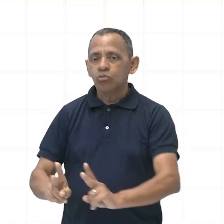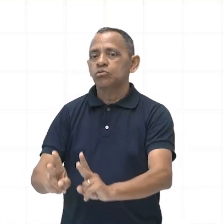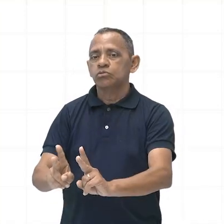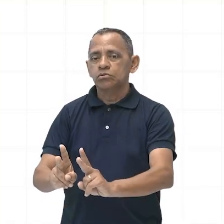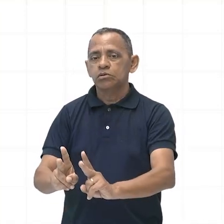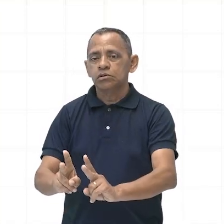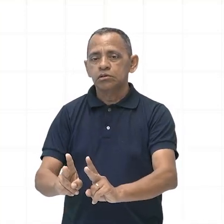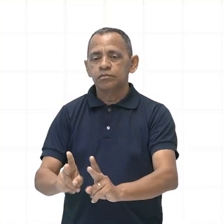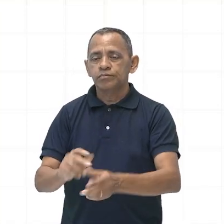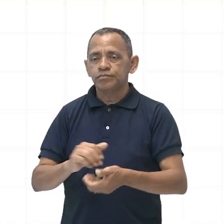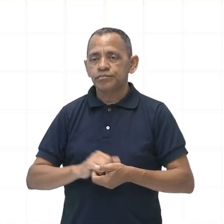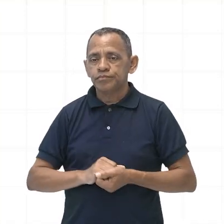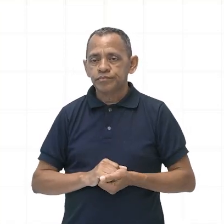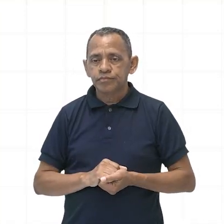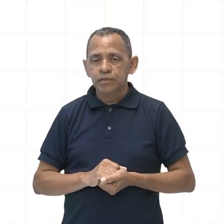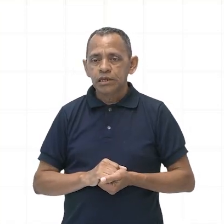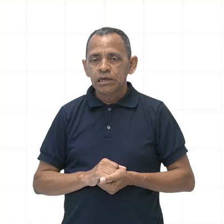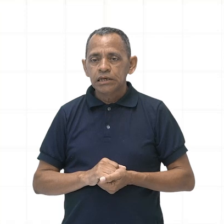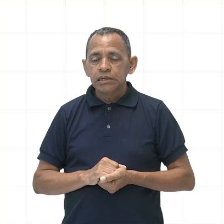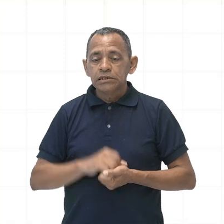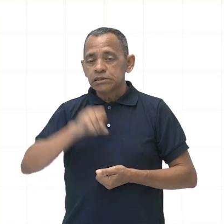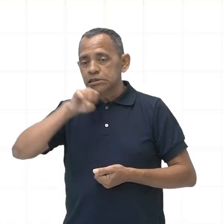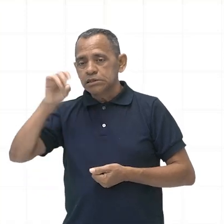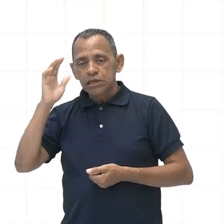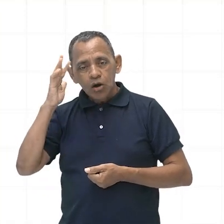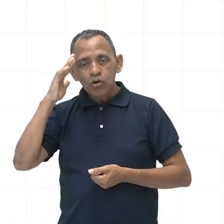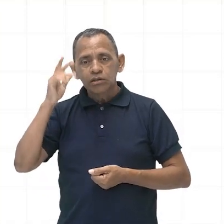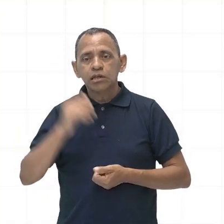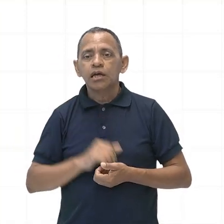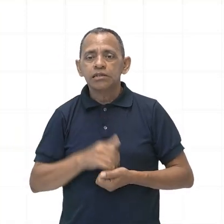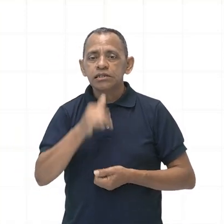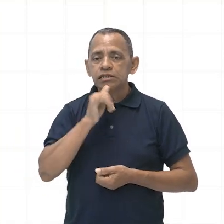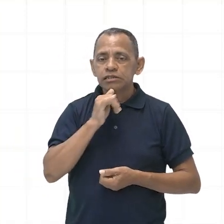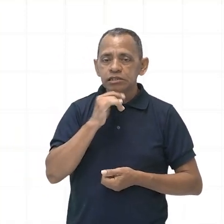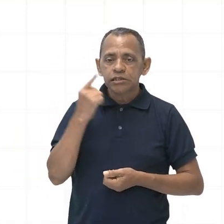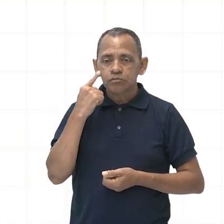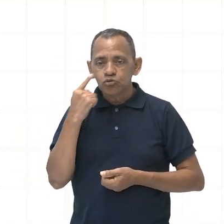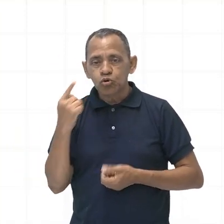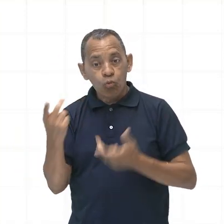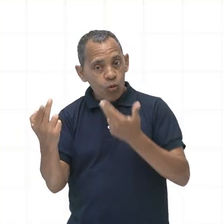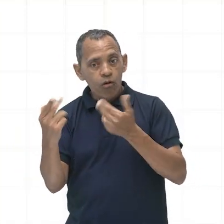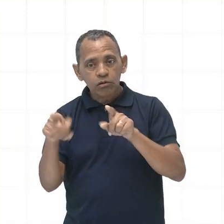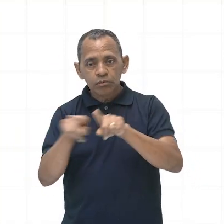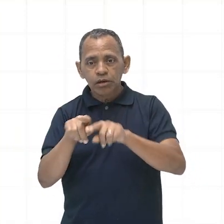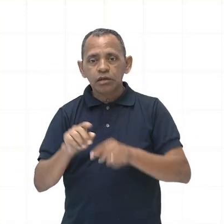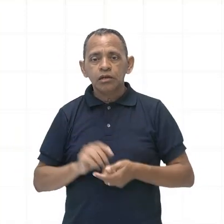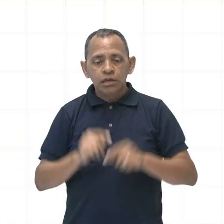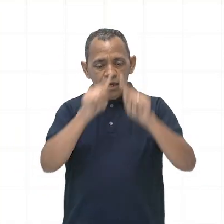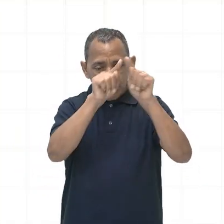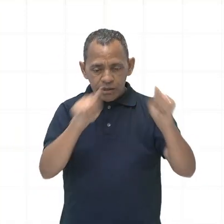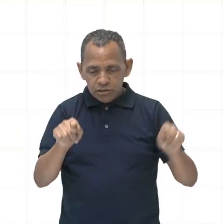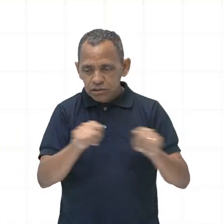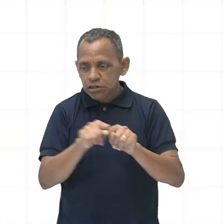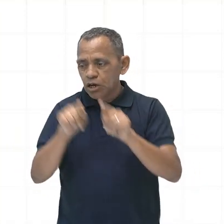esses dois fatos, nós sabemos que esses triângulos